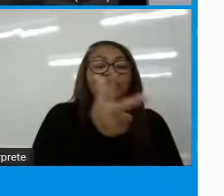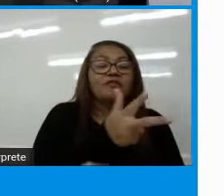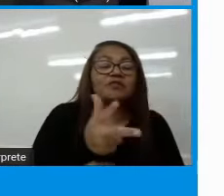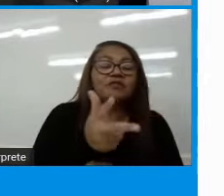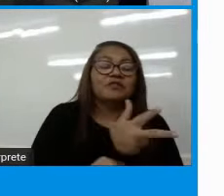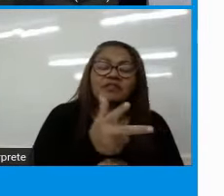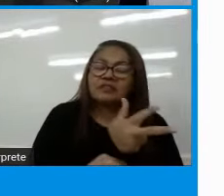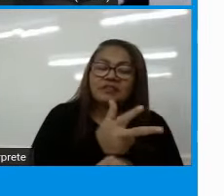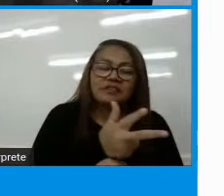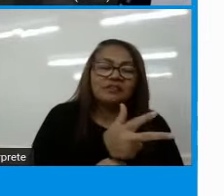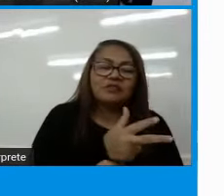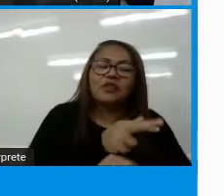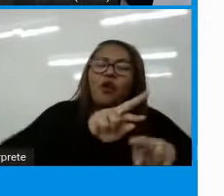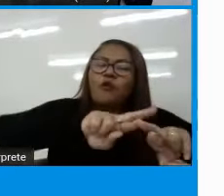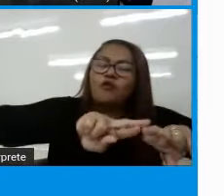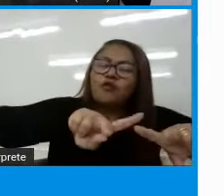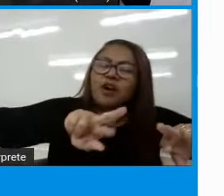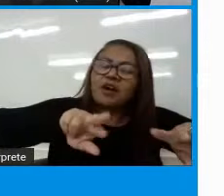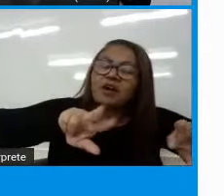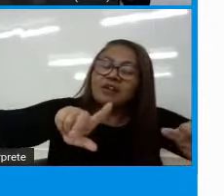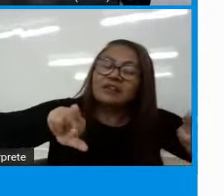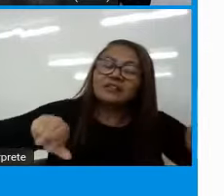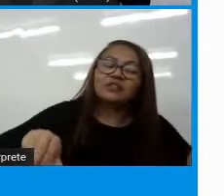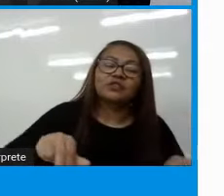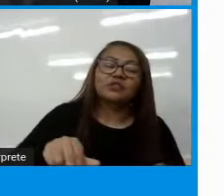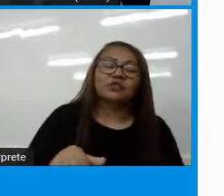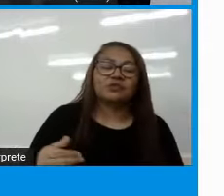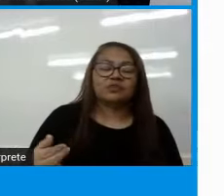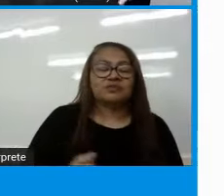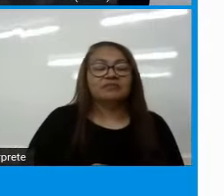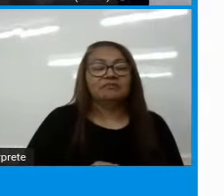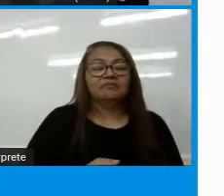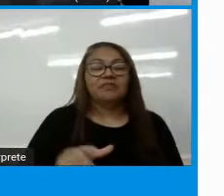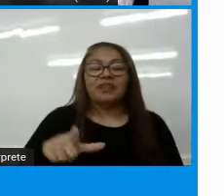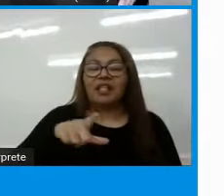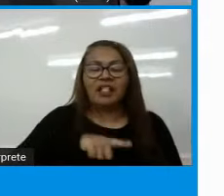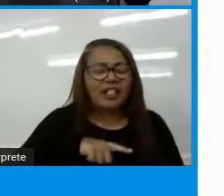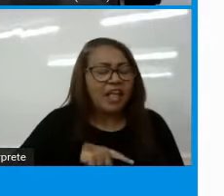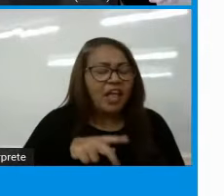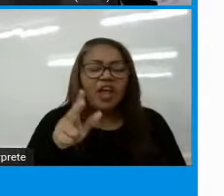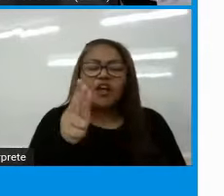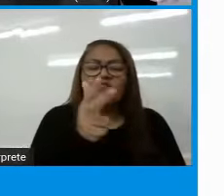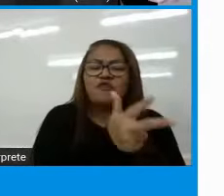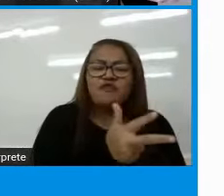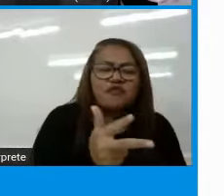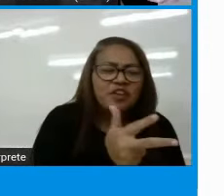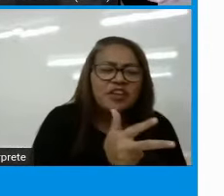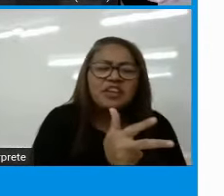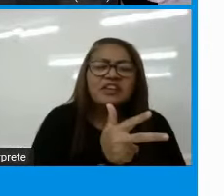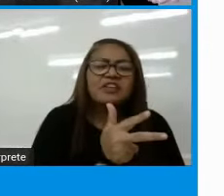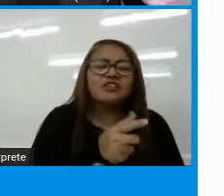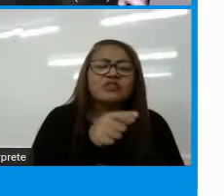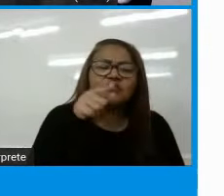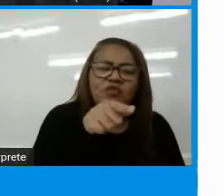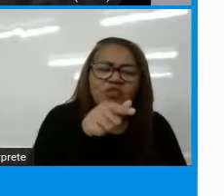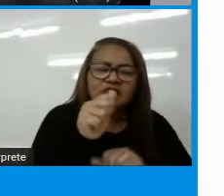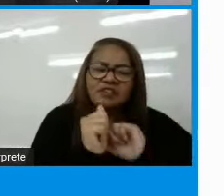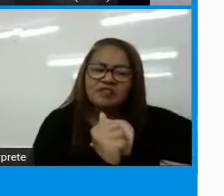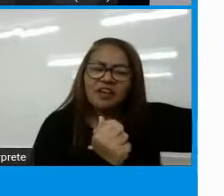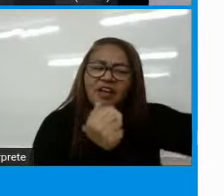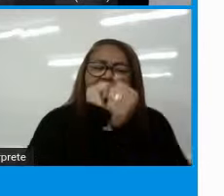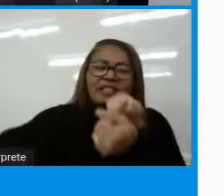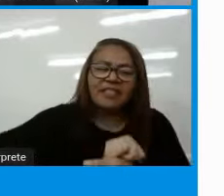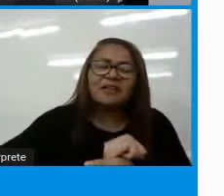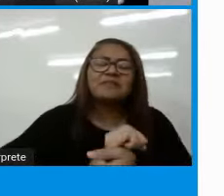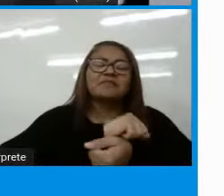dá para fazer muita coisa. Então, você já tem lá uns vídeos, modelo, que você vai só adaptando, como se fosse um Canva, que você faz lá na parte gráfica. Você